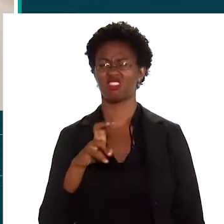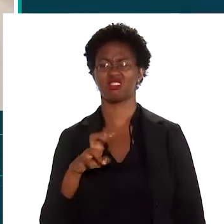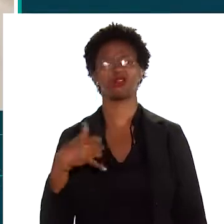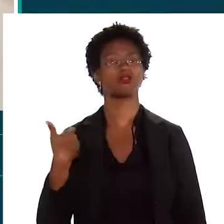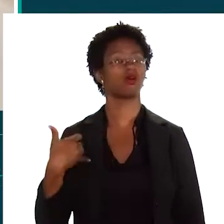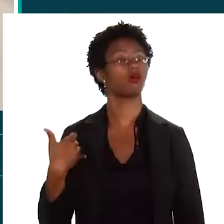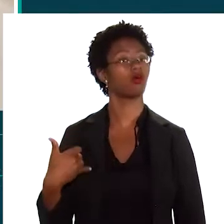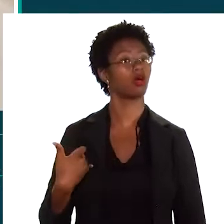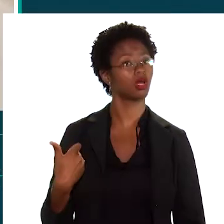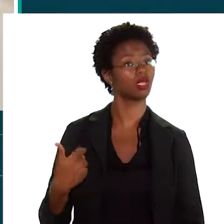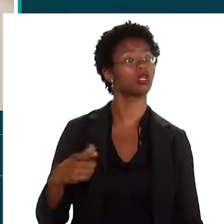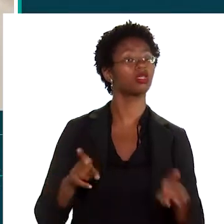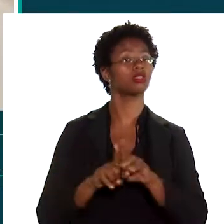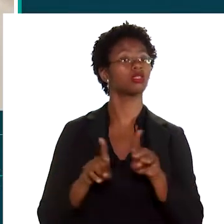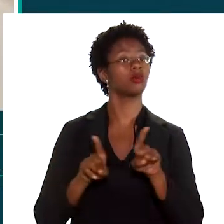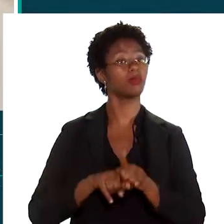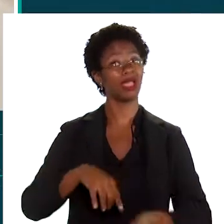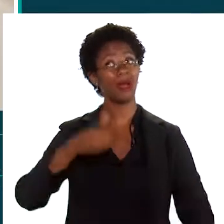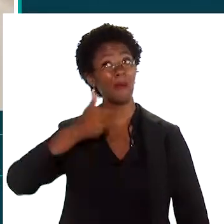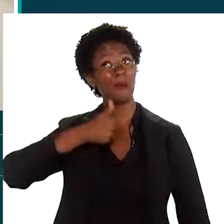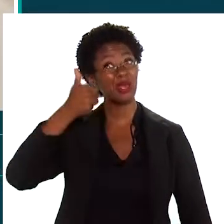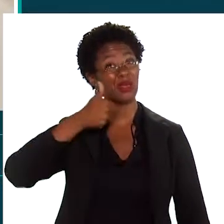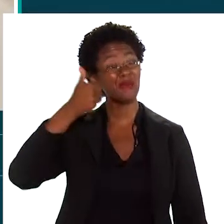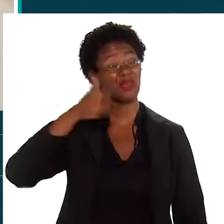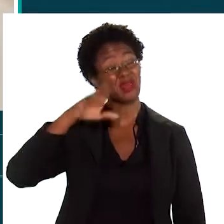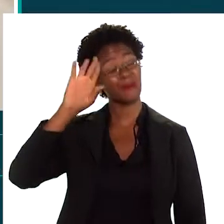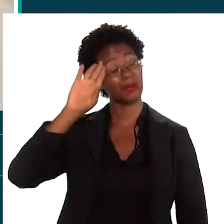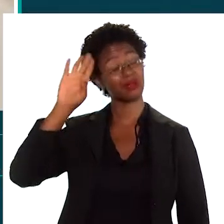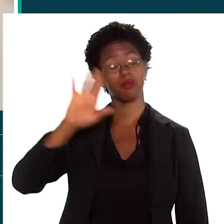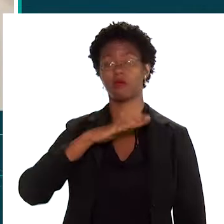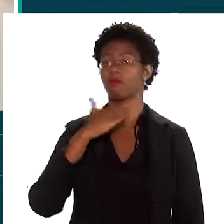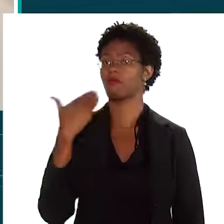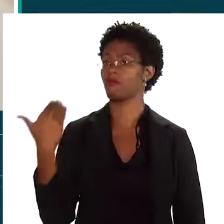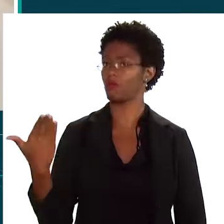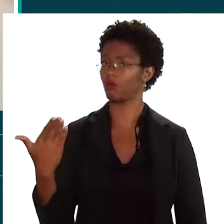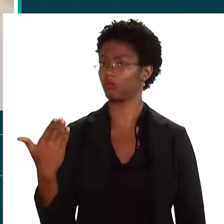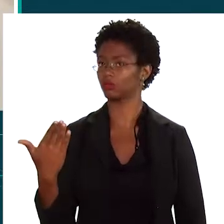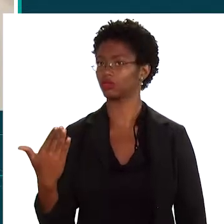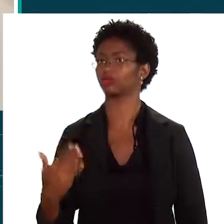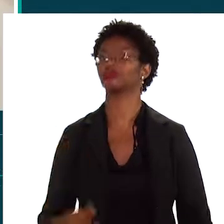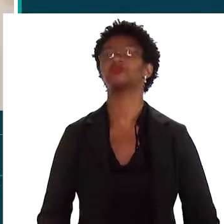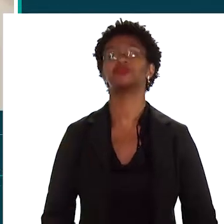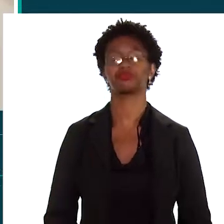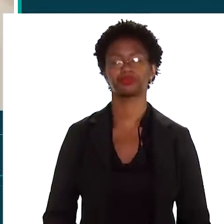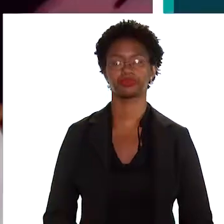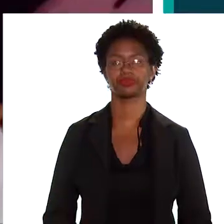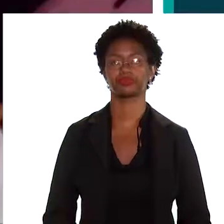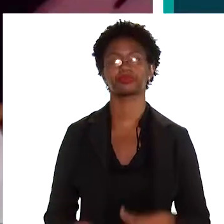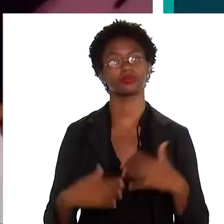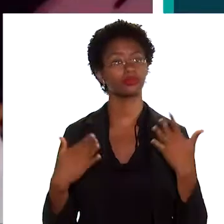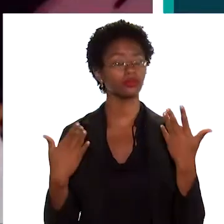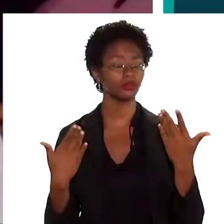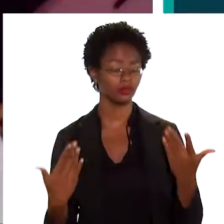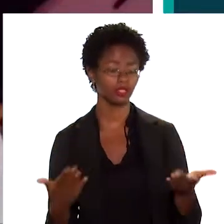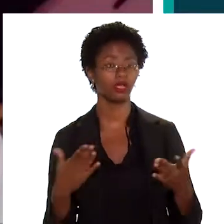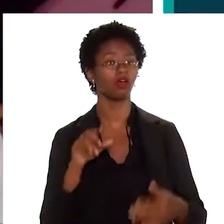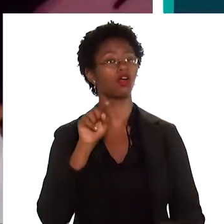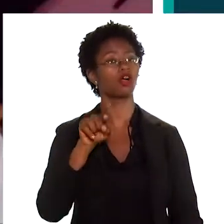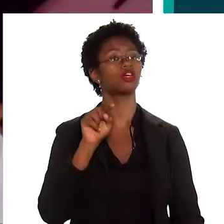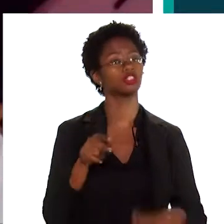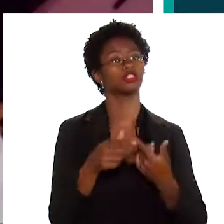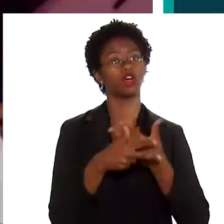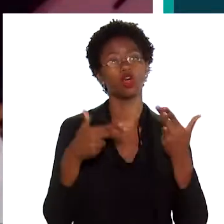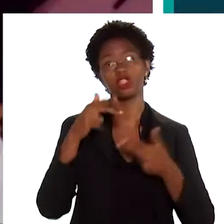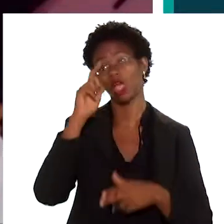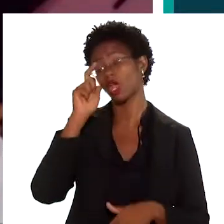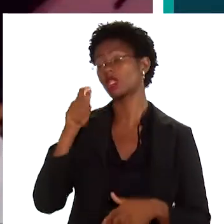45 anos, ela passa, inclusive, a ser a primeira causa de mortalidade, superando, inclusive, as causas externas. Esse é um